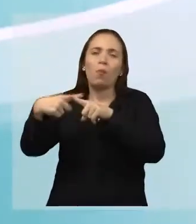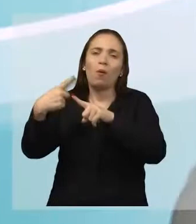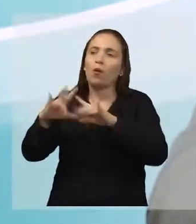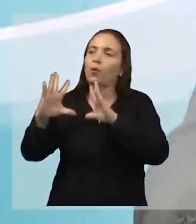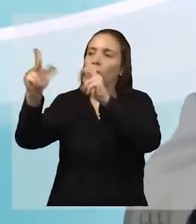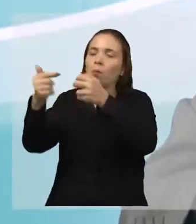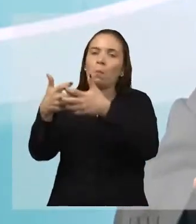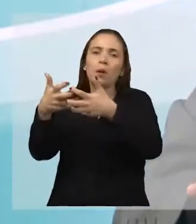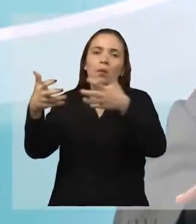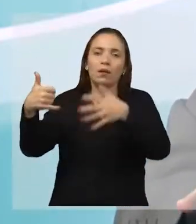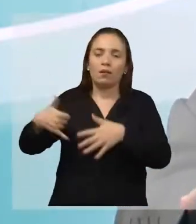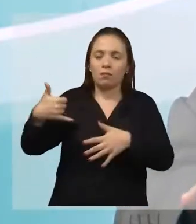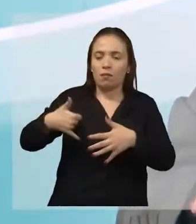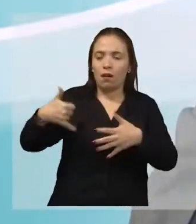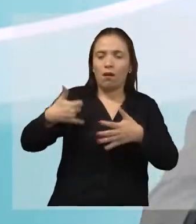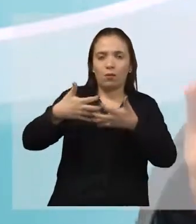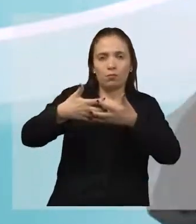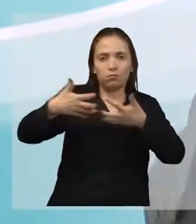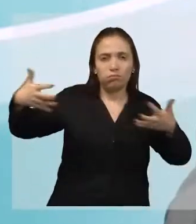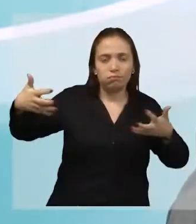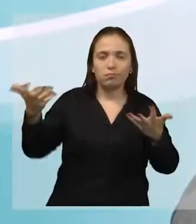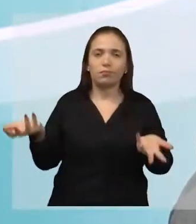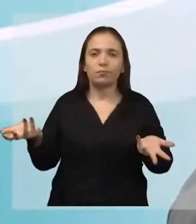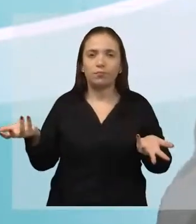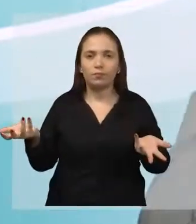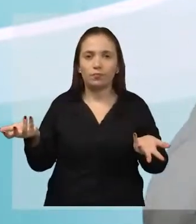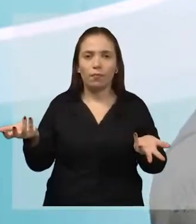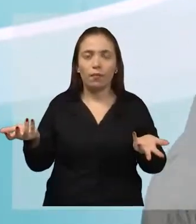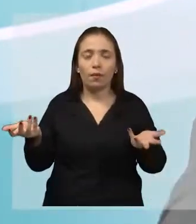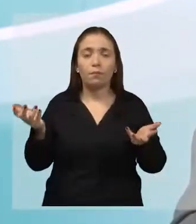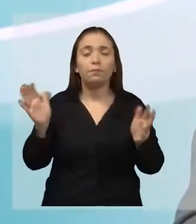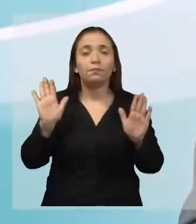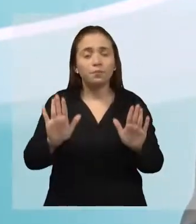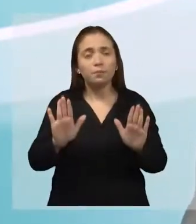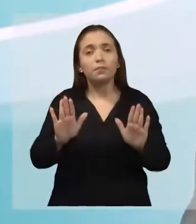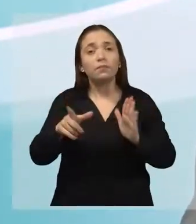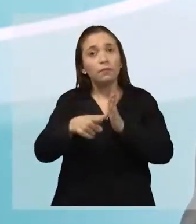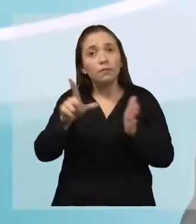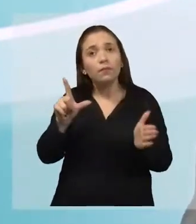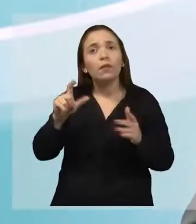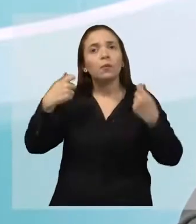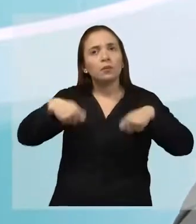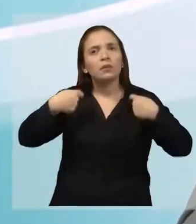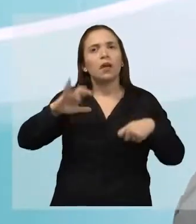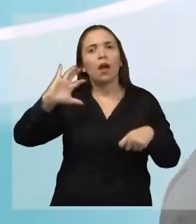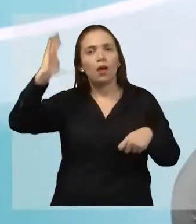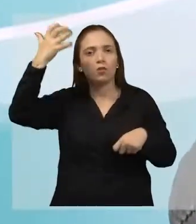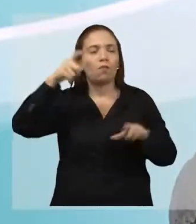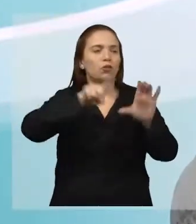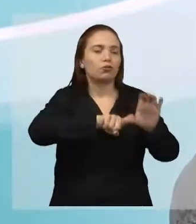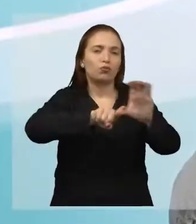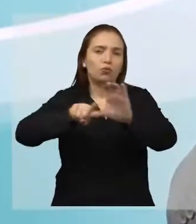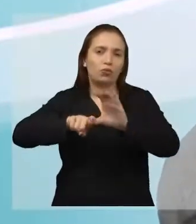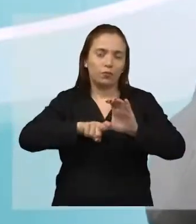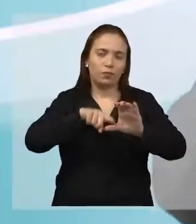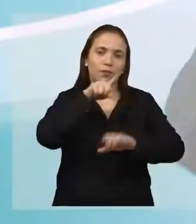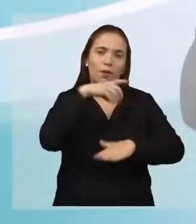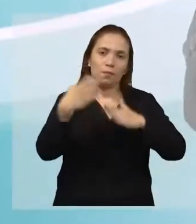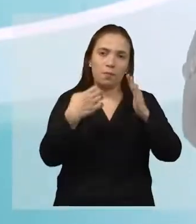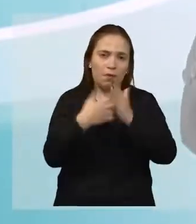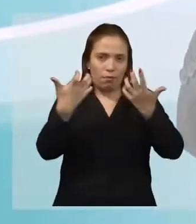nesse governo que é muito influente. Generais, 4 estrelas, bem formados, no que nós poderíamos chamar de arte da